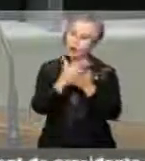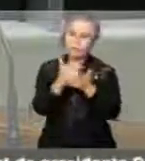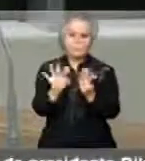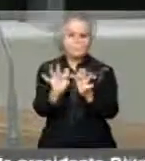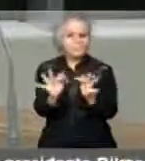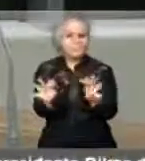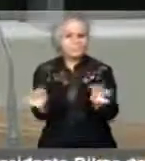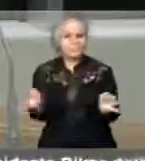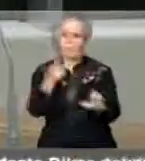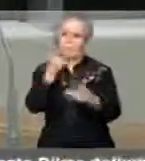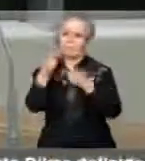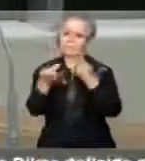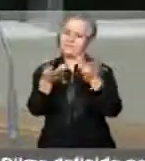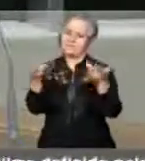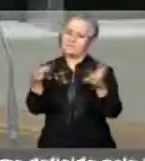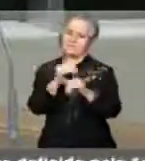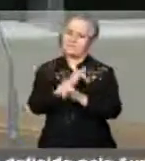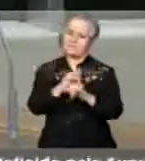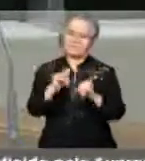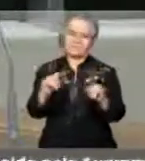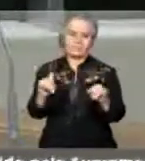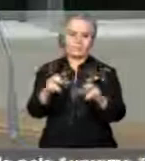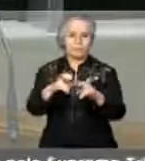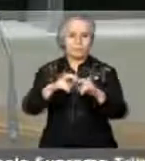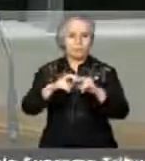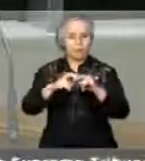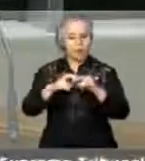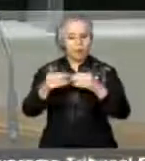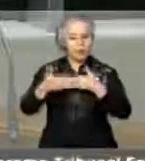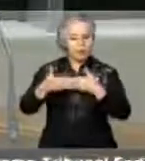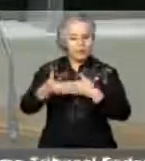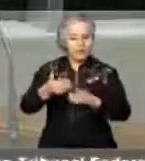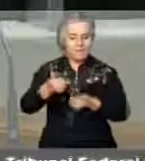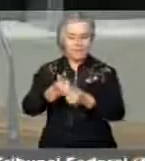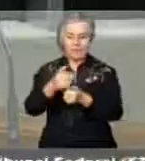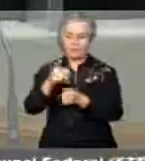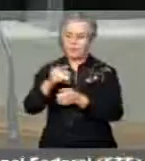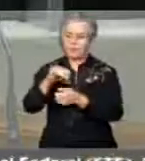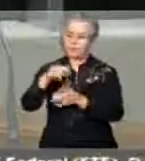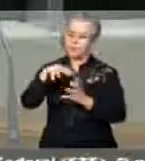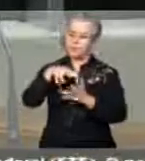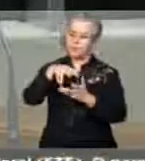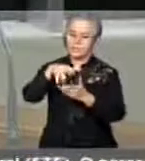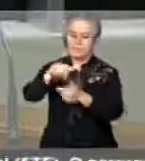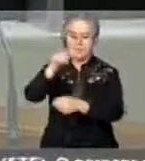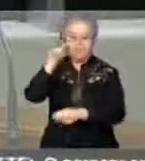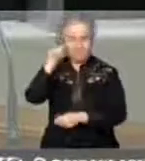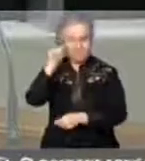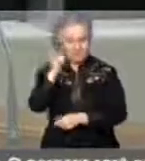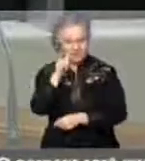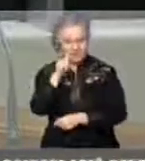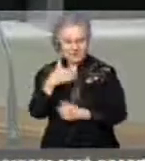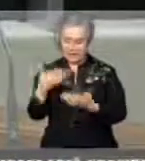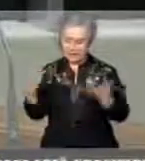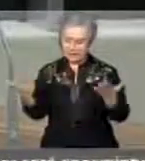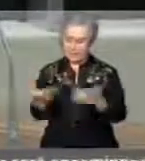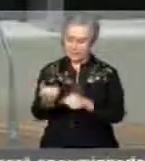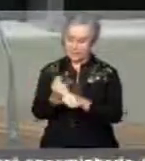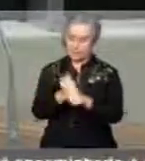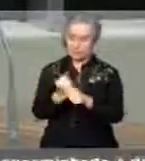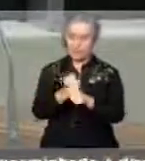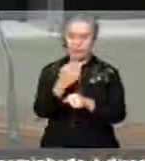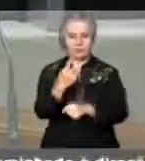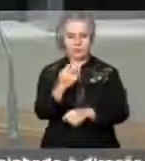que eu quero aqui registrar por ocasião do transcurso do Dia Internacional da Mulher, e que este